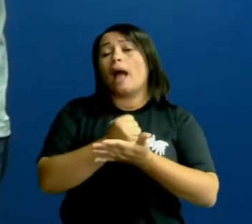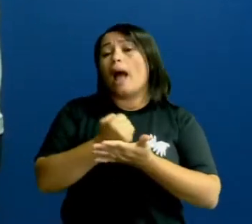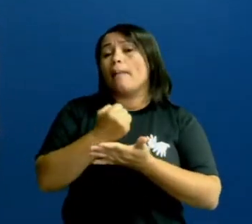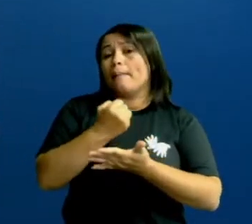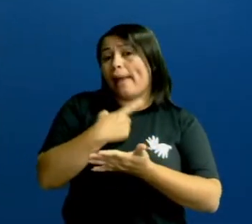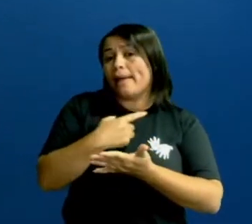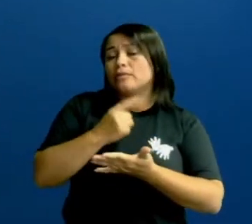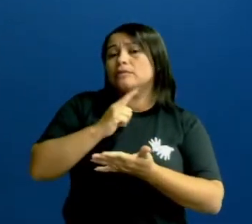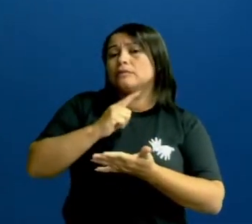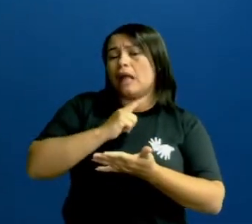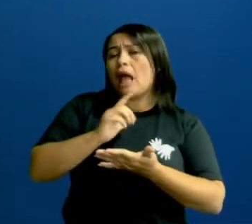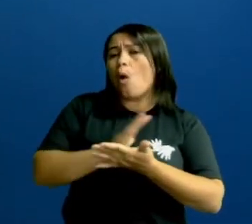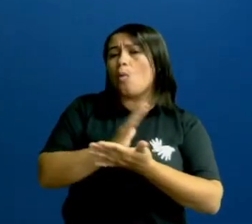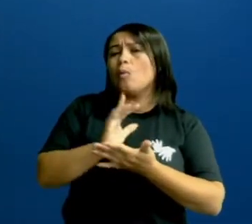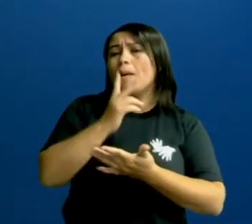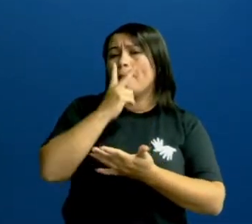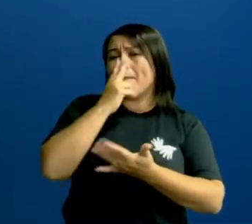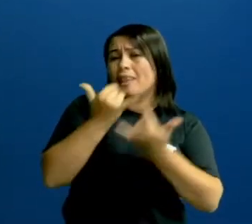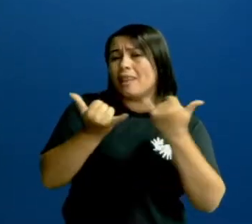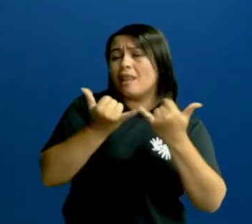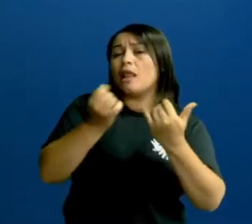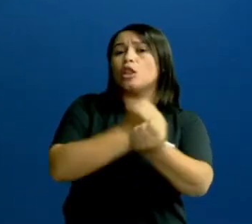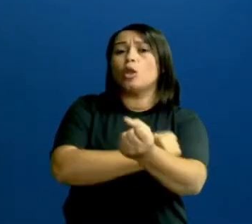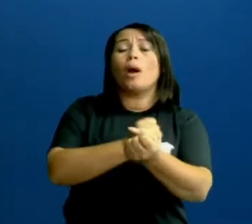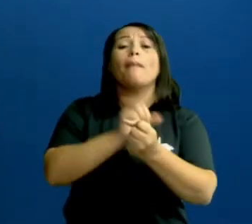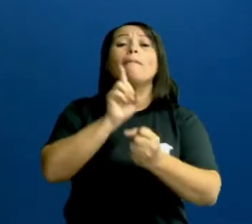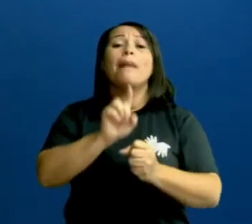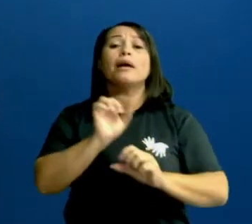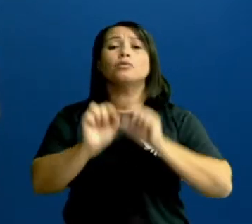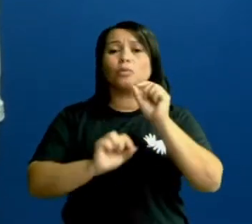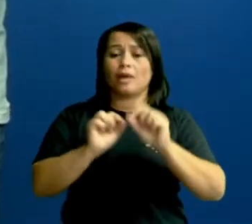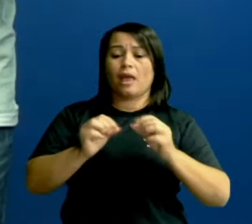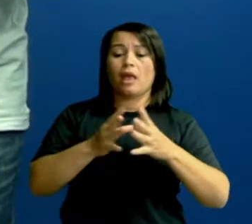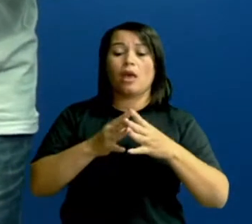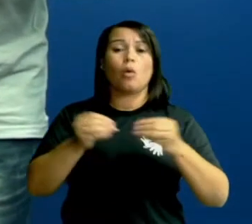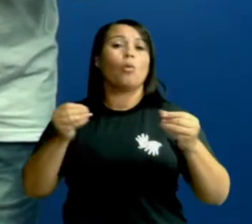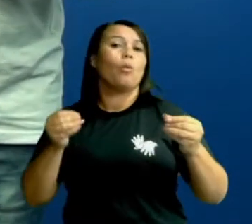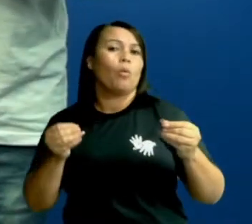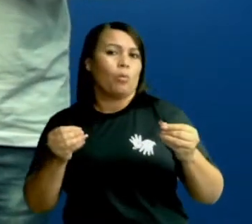drogas com funções de cura, de